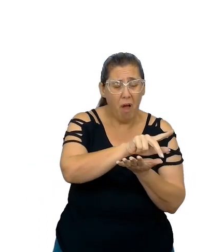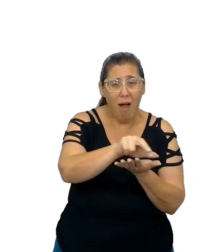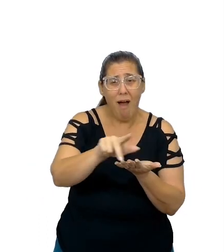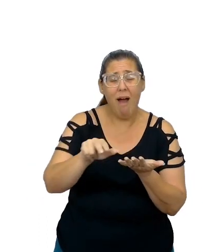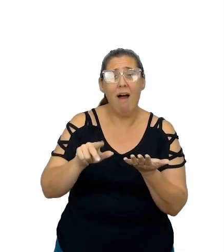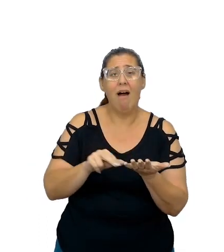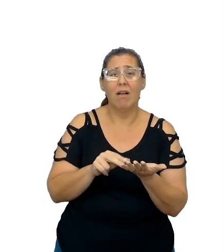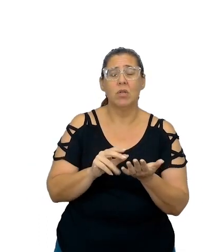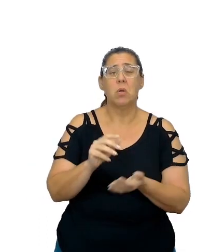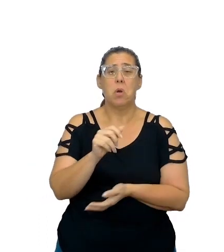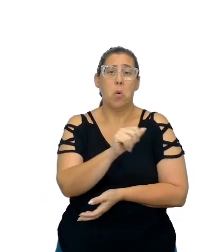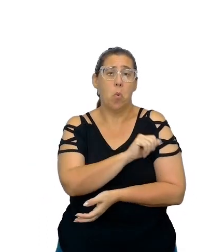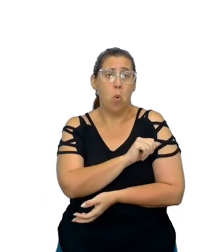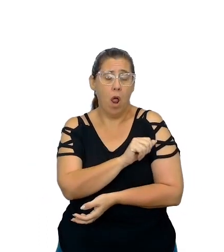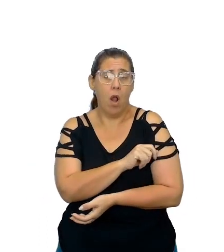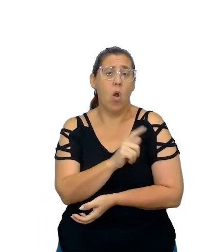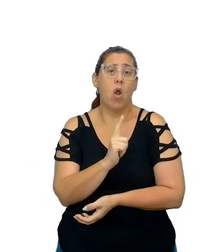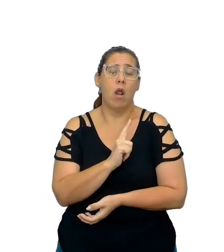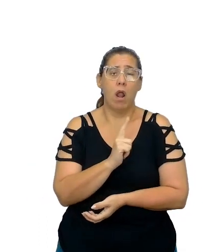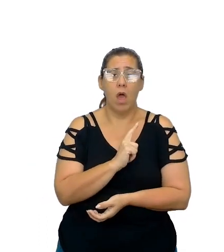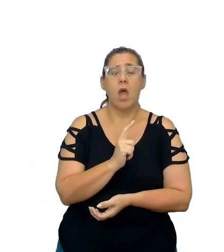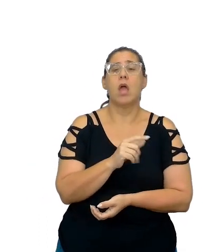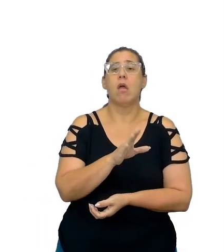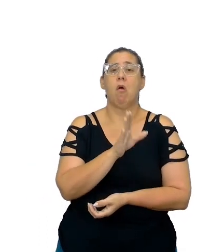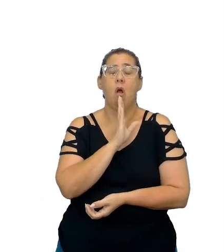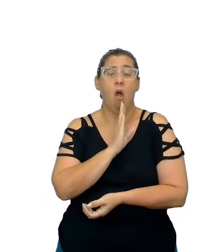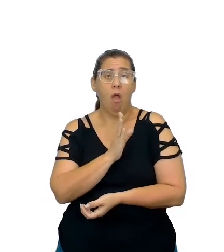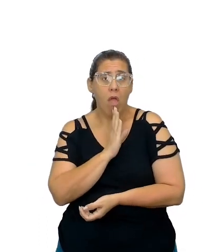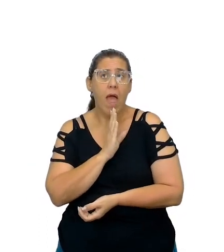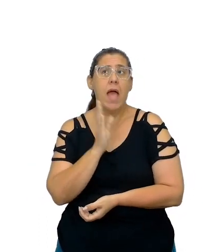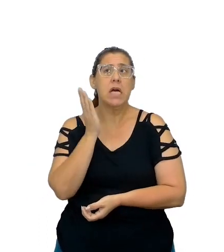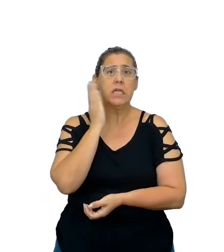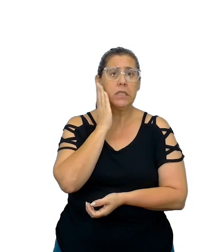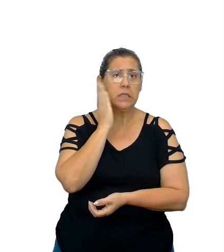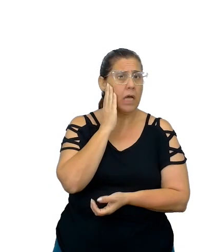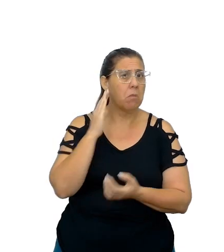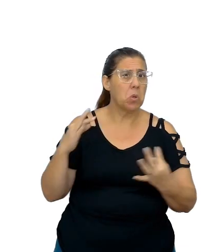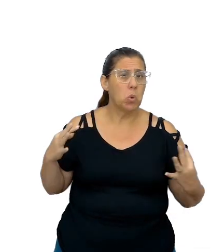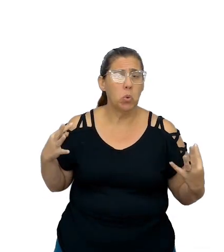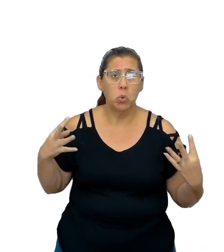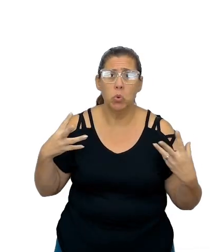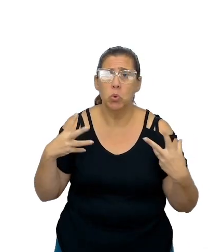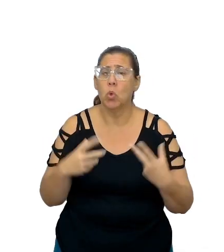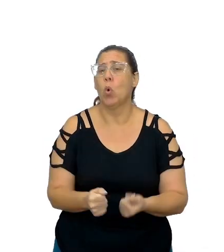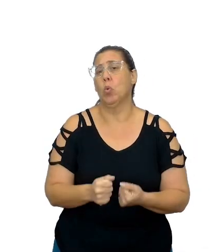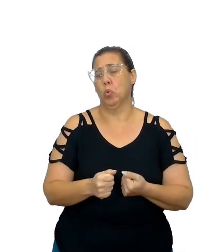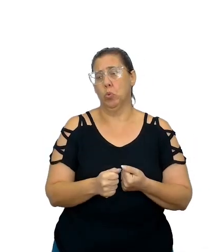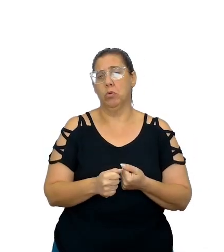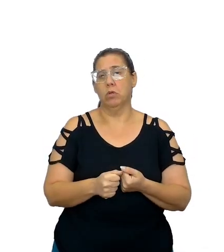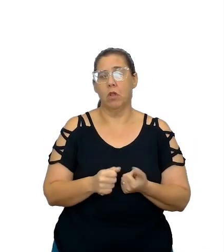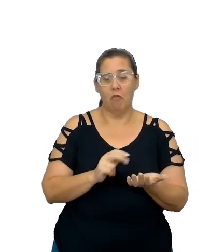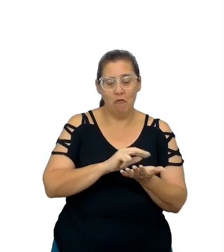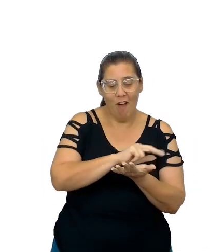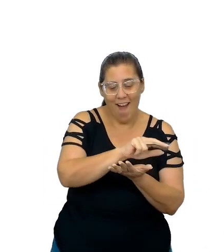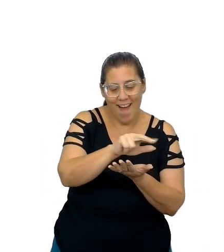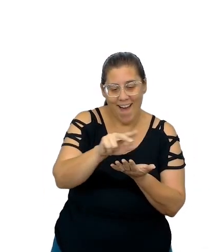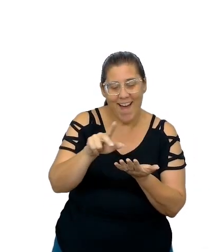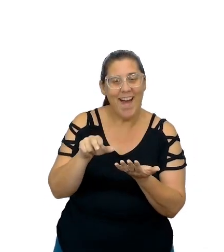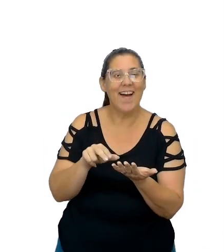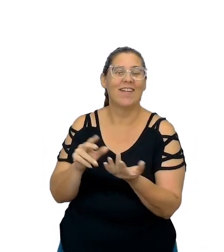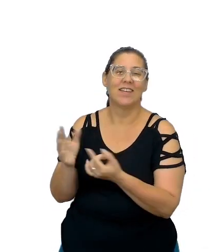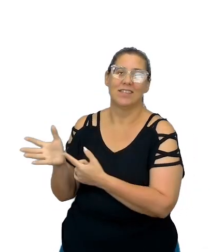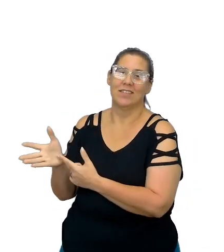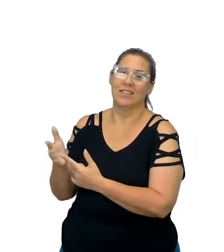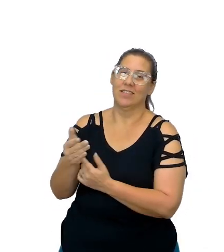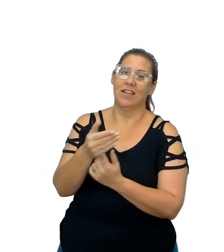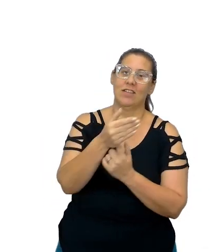ele usa, ele conhece, ele se apropria dessas multitecnologias